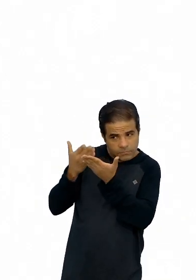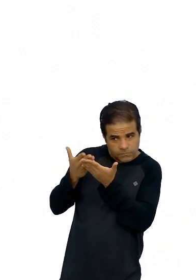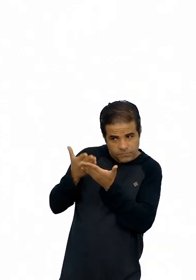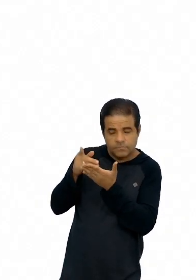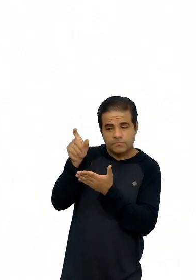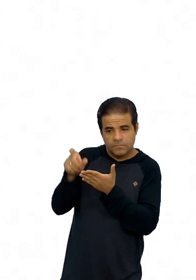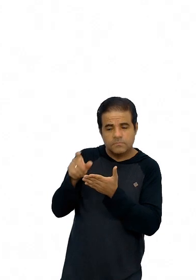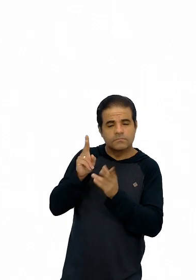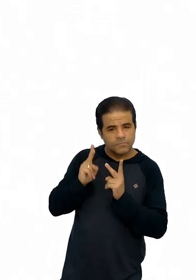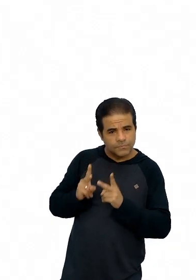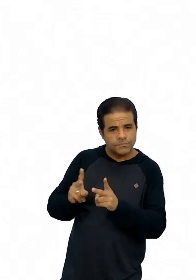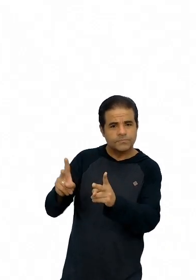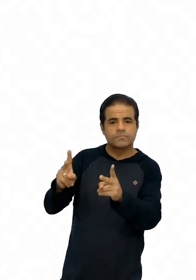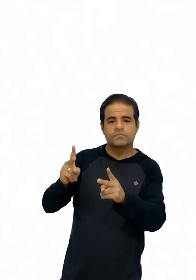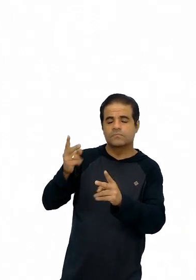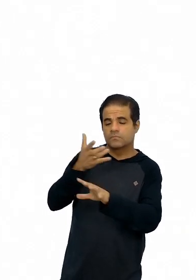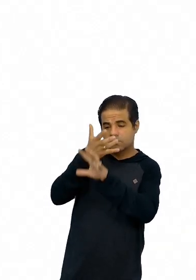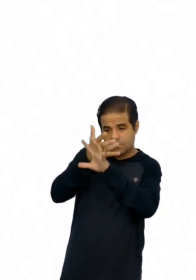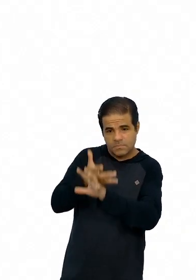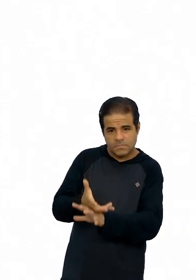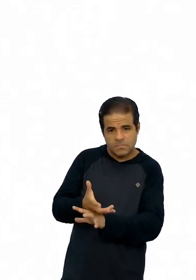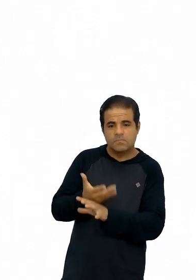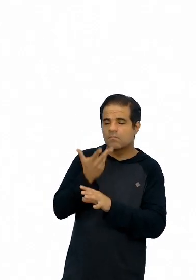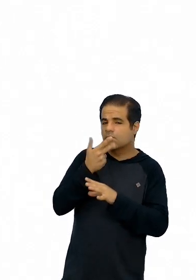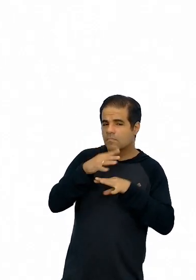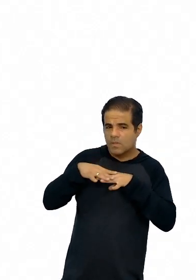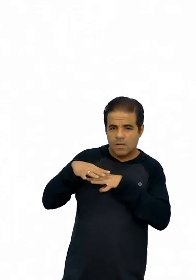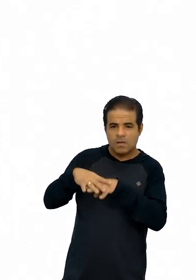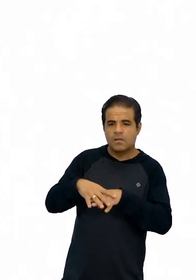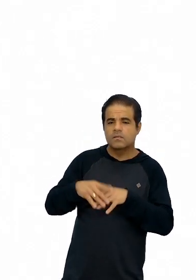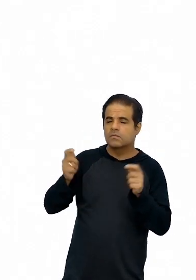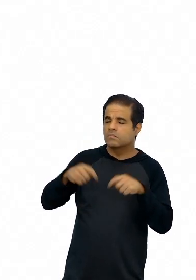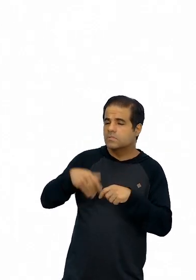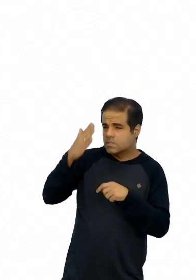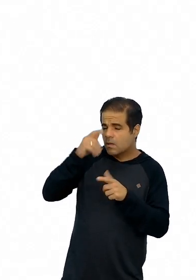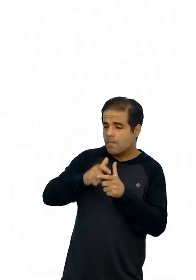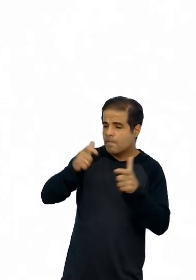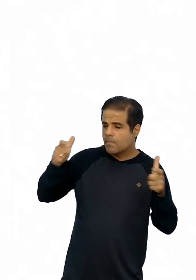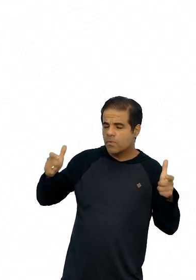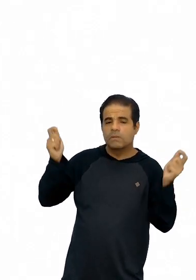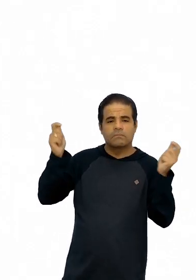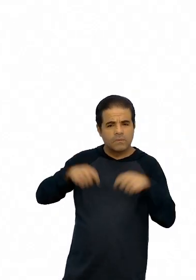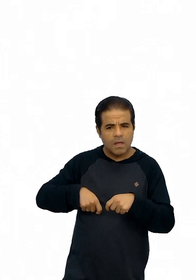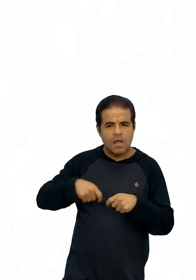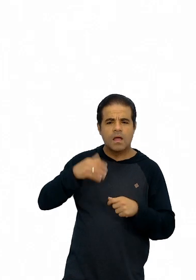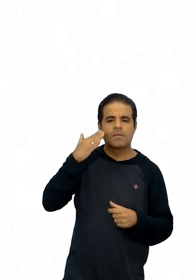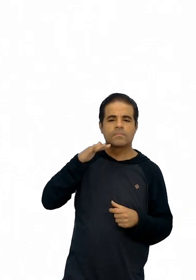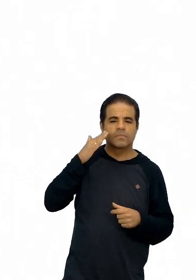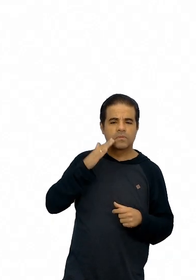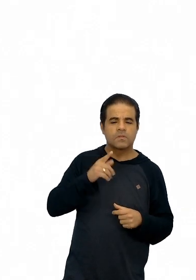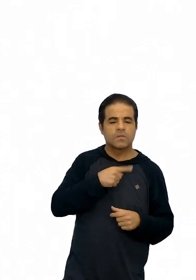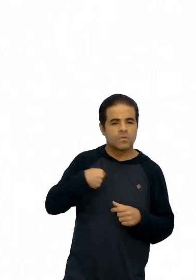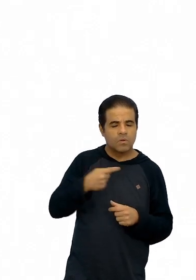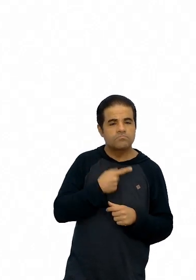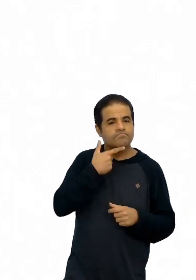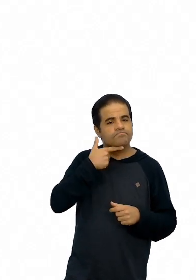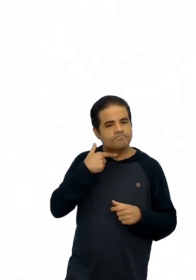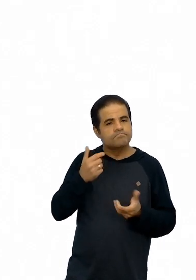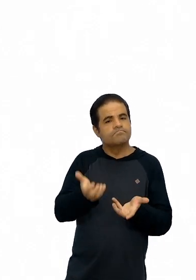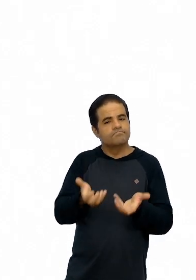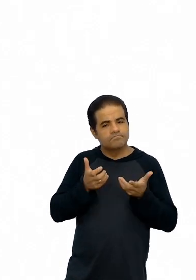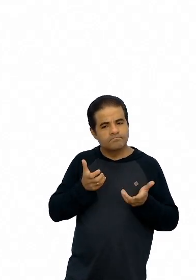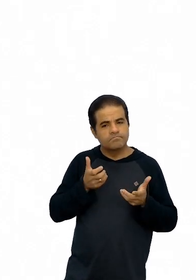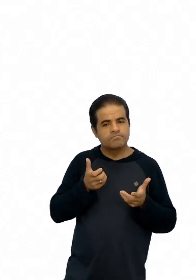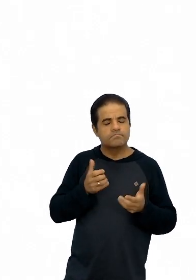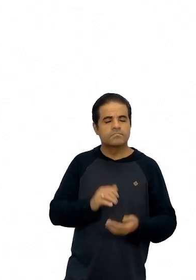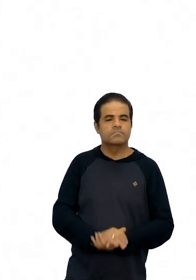vez mais, para que essa matemática seja entendida, né, pela maioria. É assim, né, que nós desejamos,